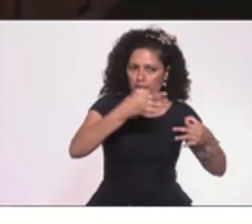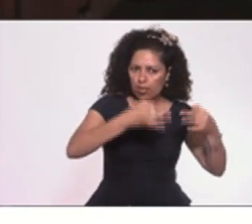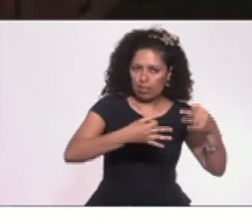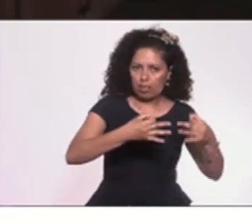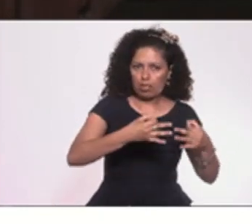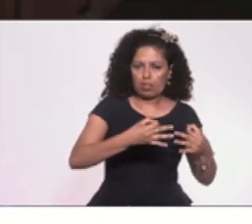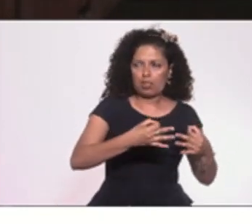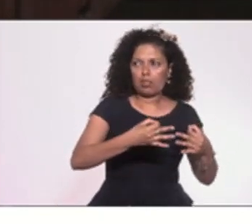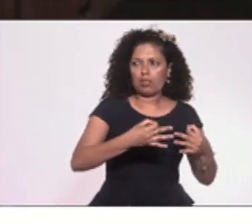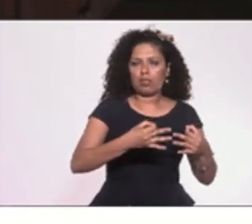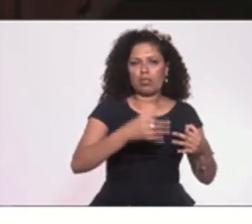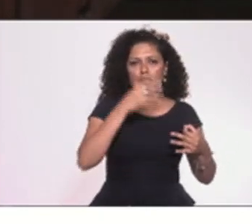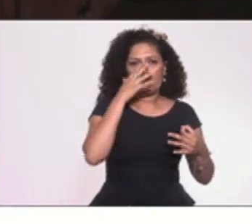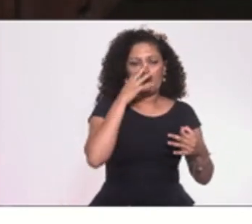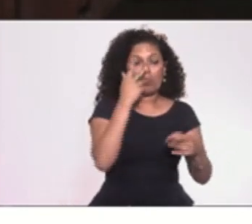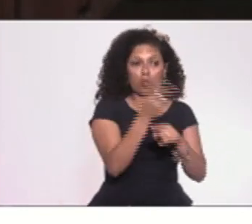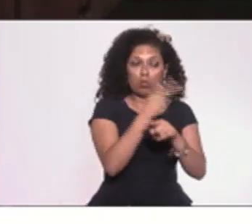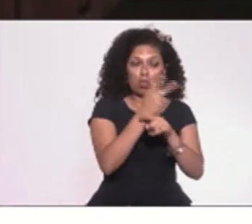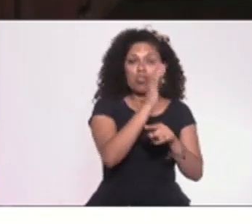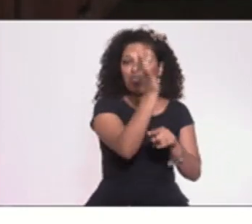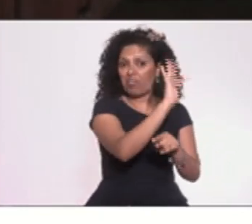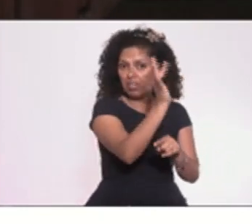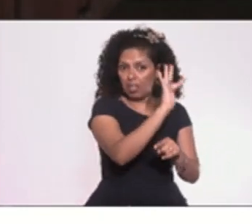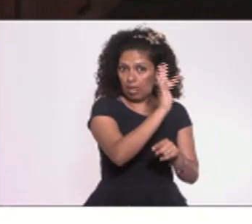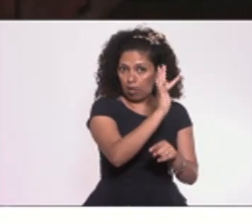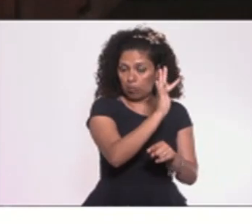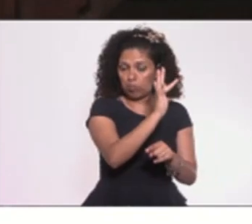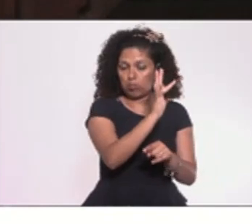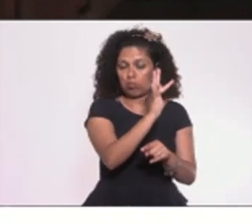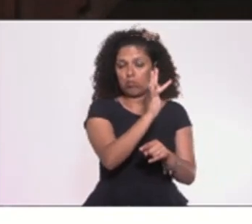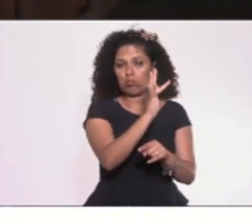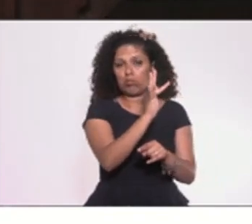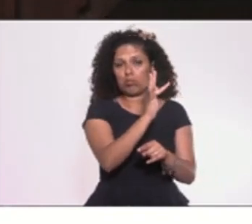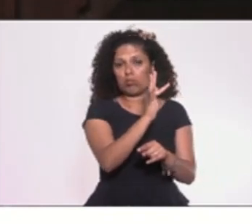República, procuradores federais, acolhida